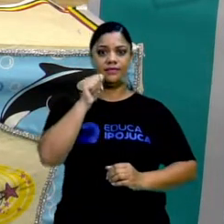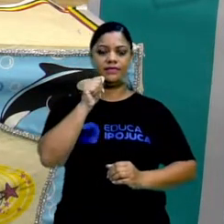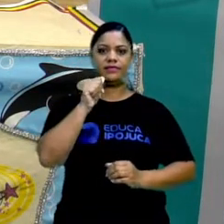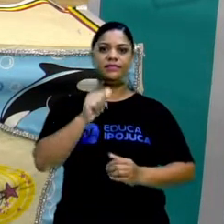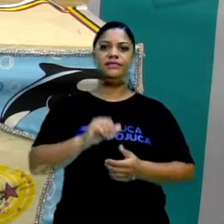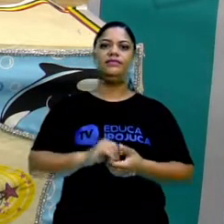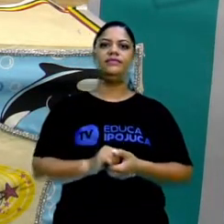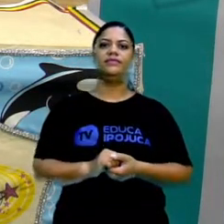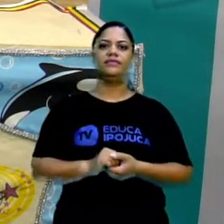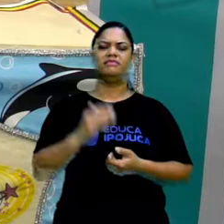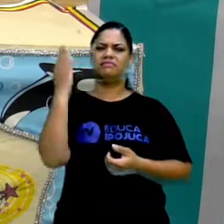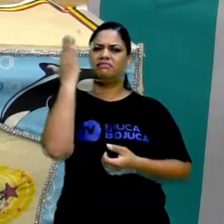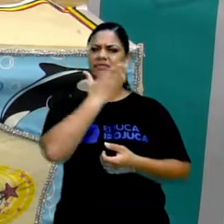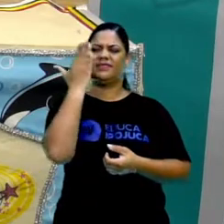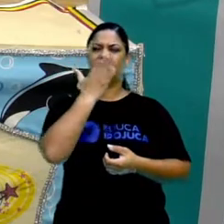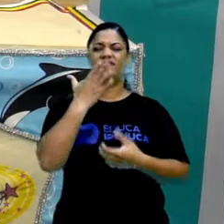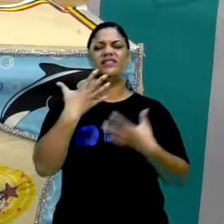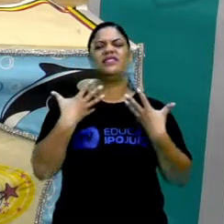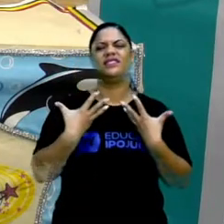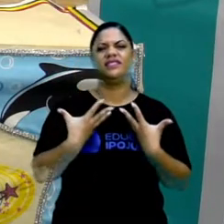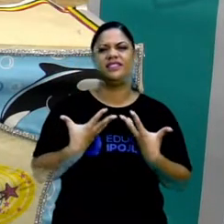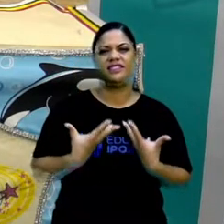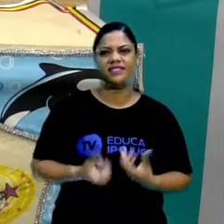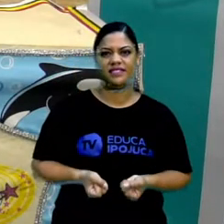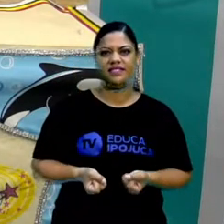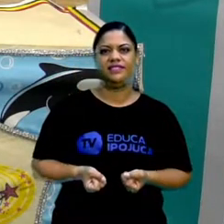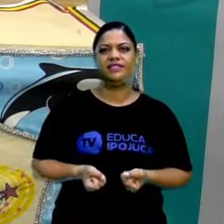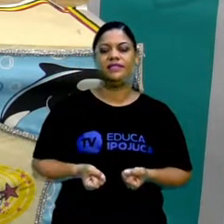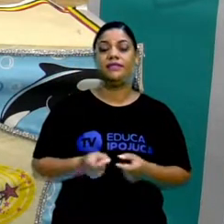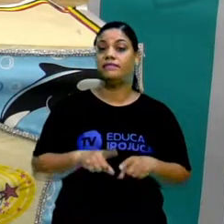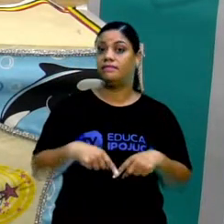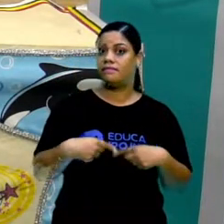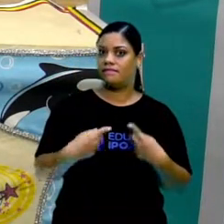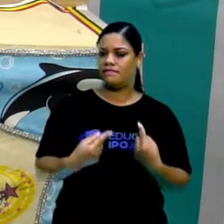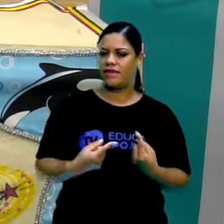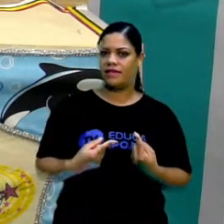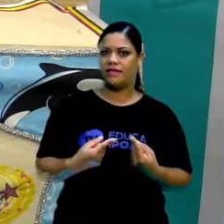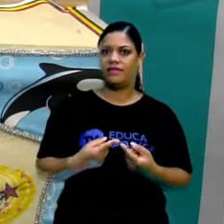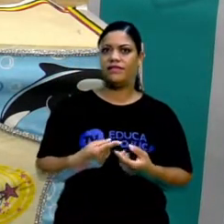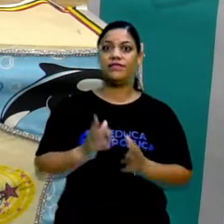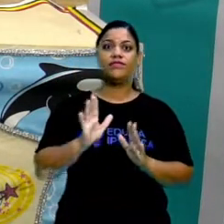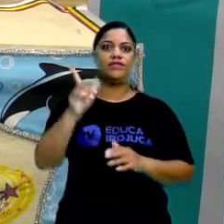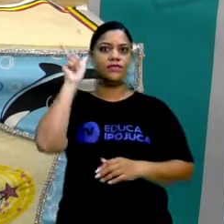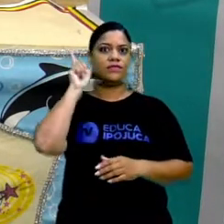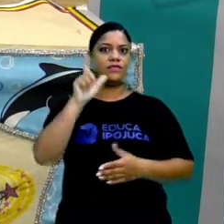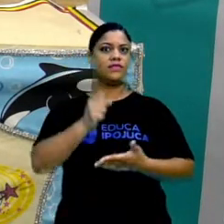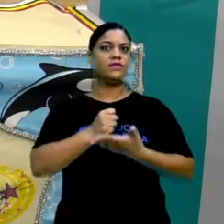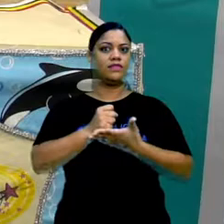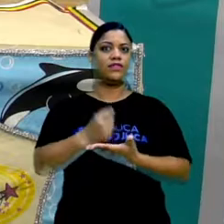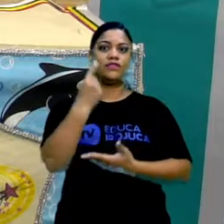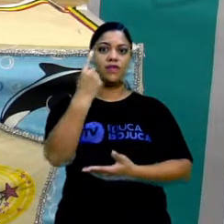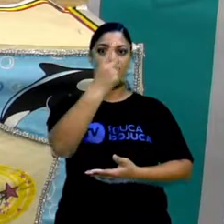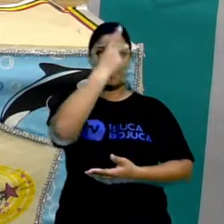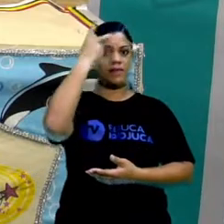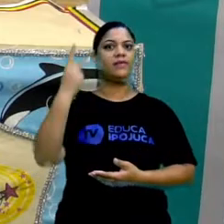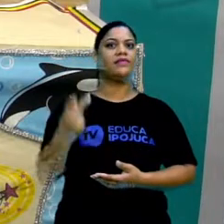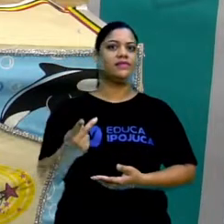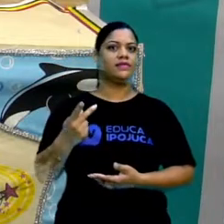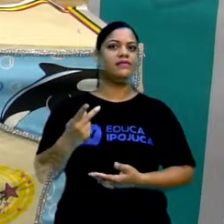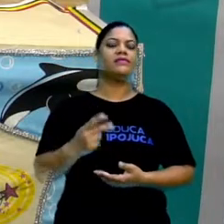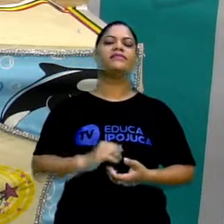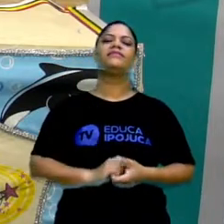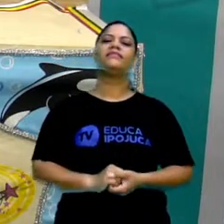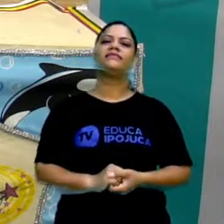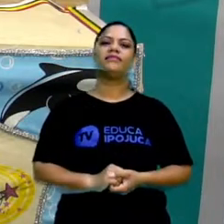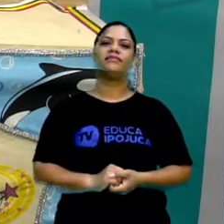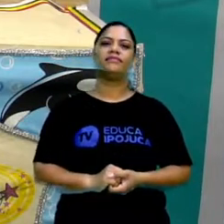É. Ela nem viu, ó, de tão cansada que ela estava. Uhum. Mas aí ele já conseguiu ajudar uma pessoa, não é isso? É. Isso